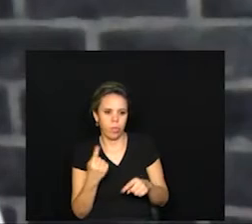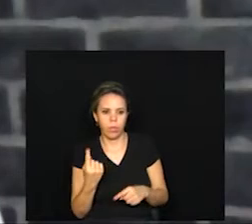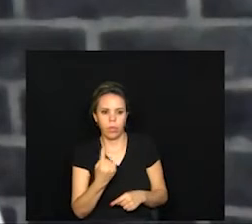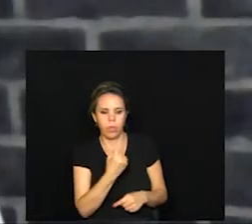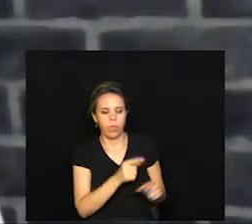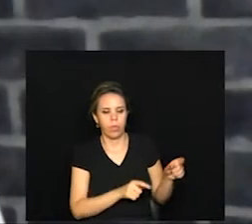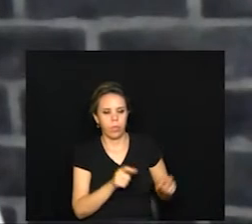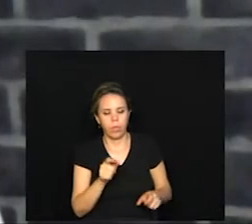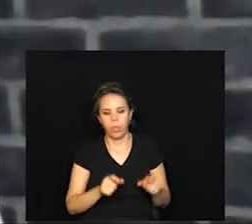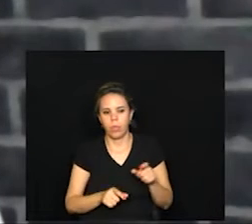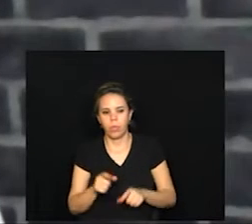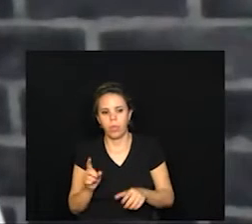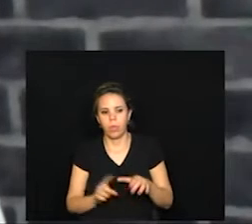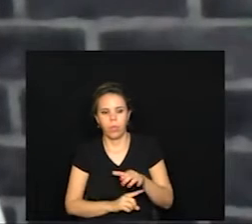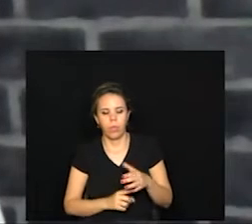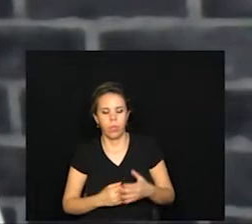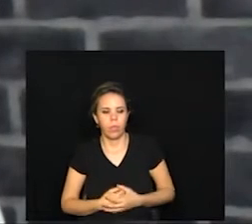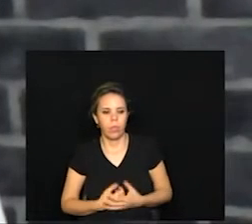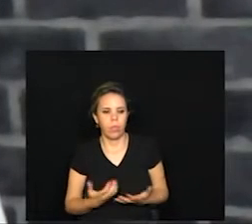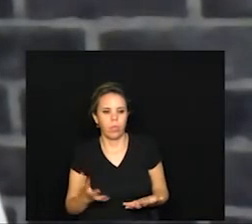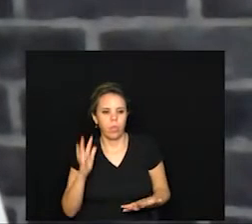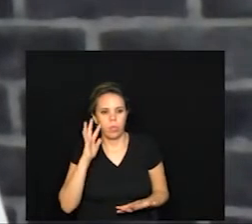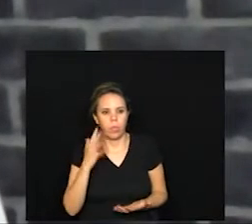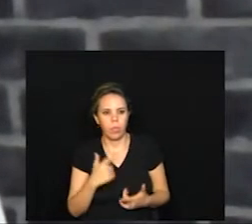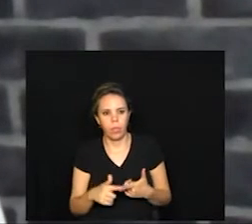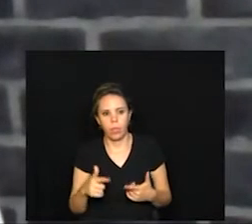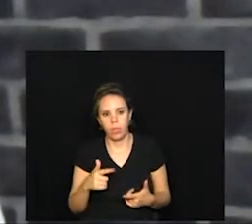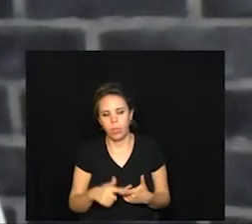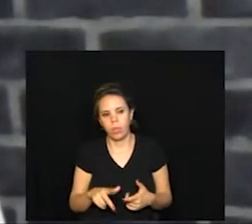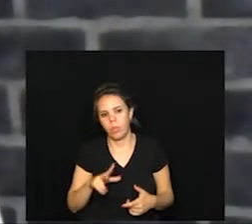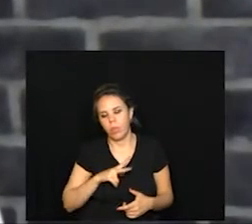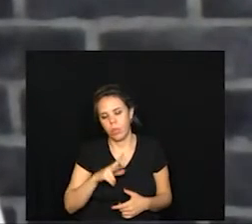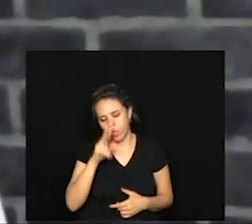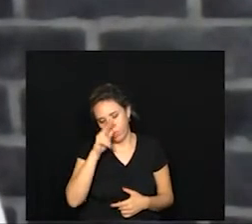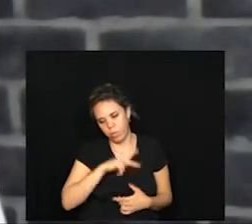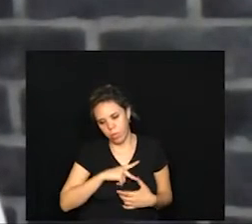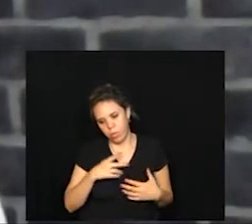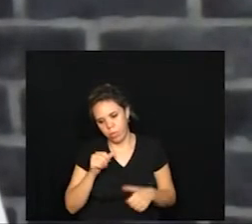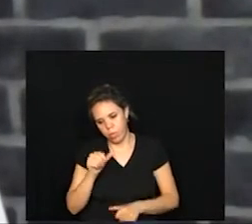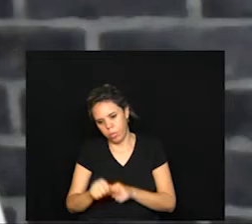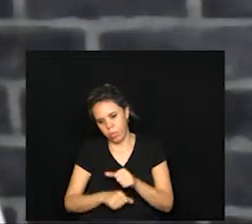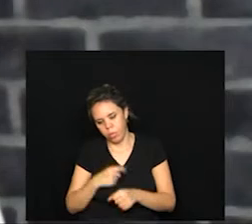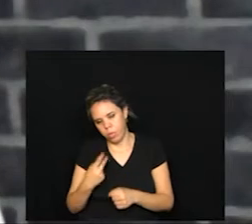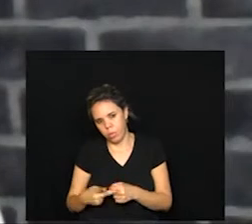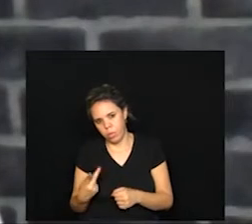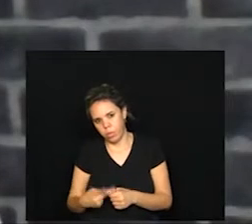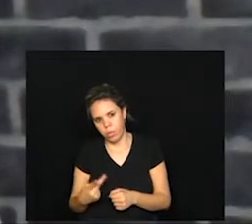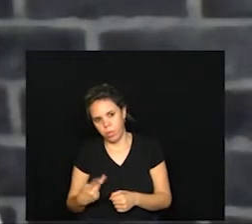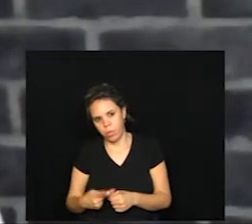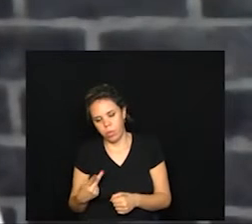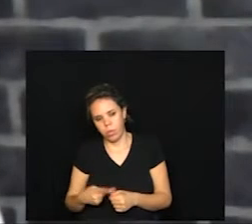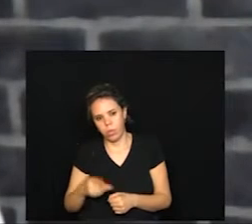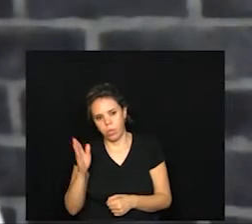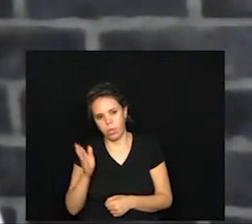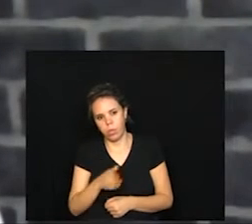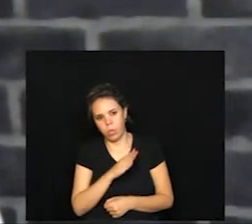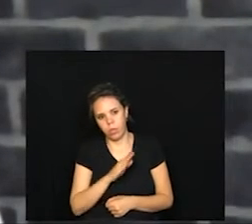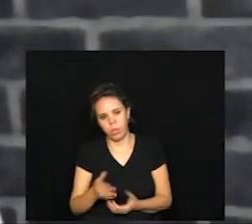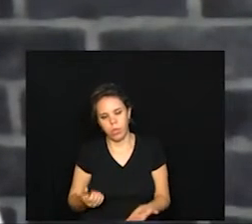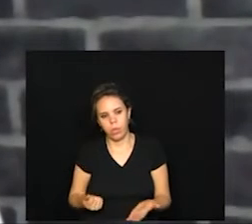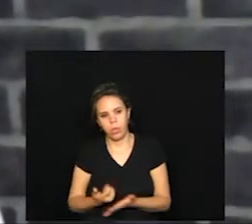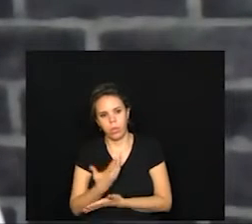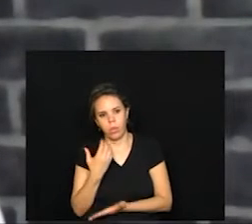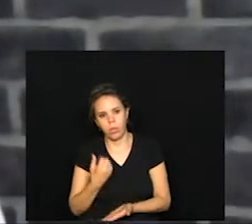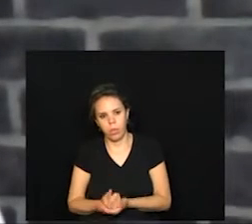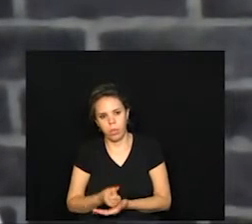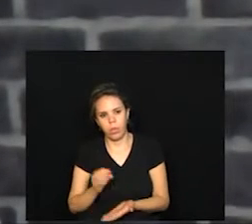individual, que é aquela que o consumidor quer resolver um problema dele, uma troca de um produto, cancelamento de uma cobrança,